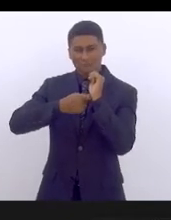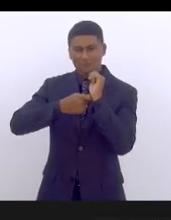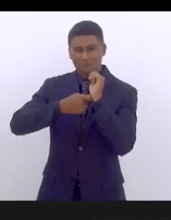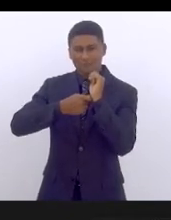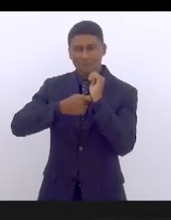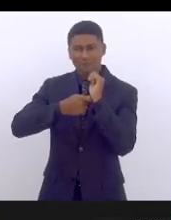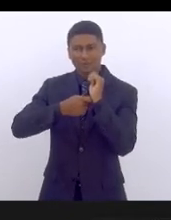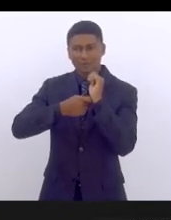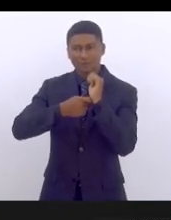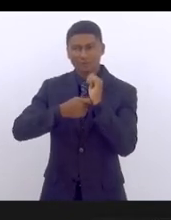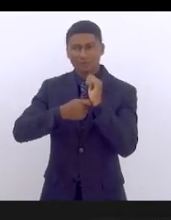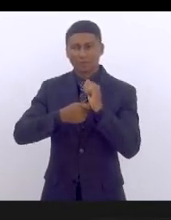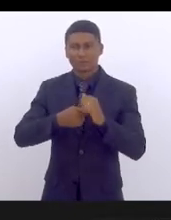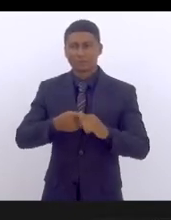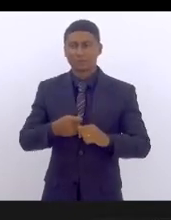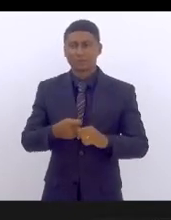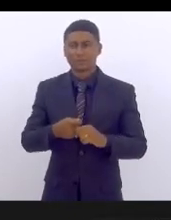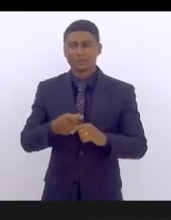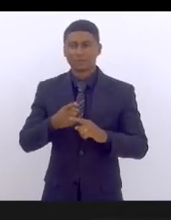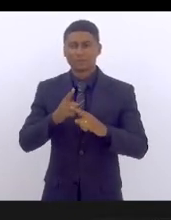A gente desrespeita a gente.